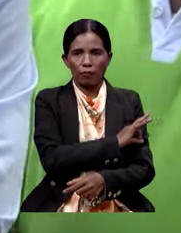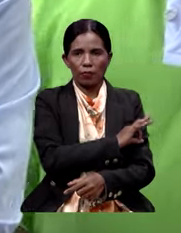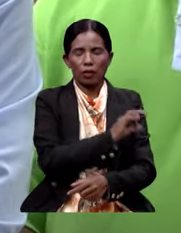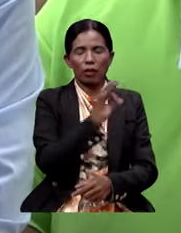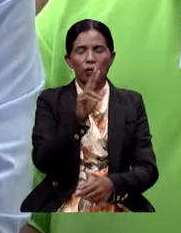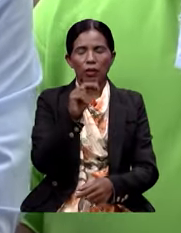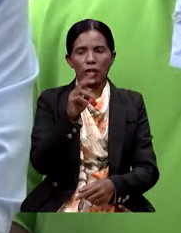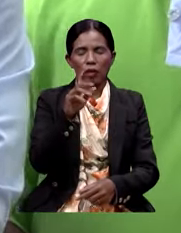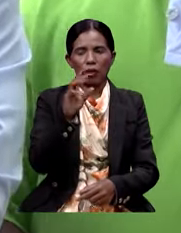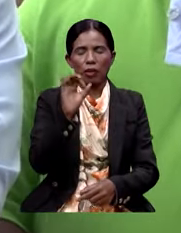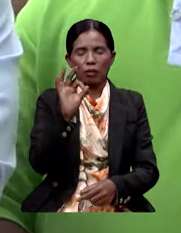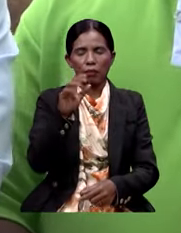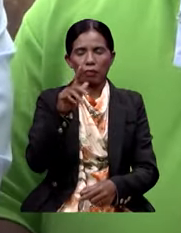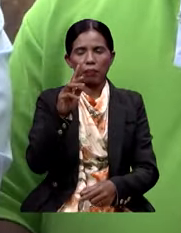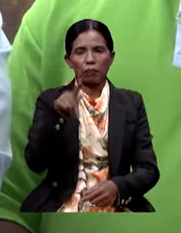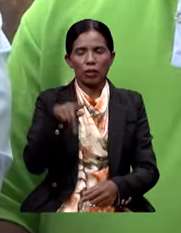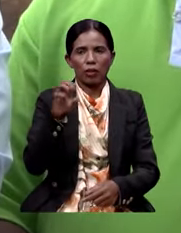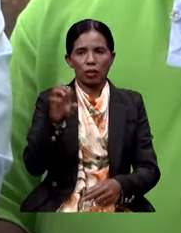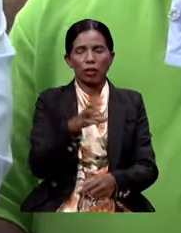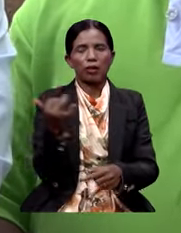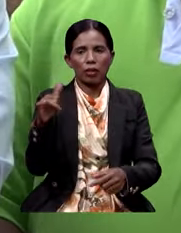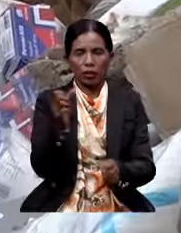UNFPA Sirene tahu hamutuk maka